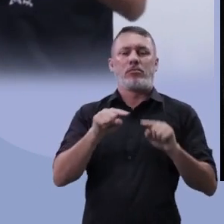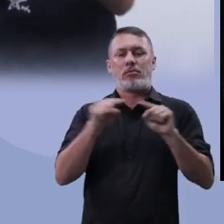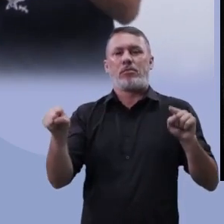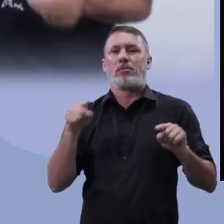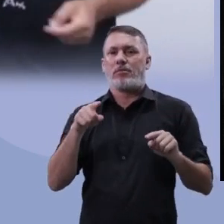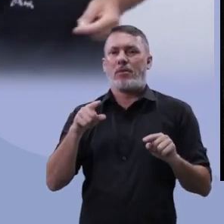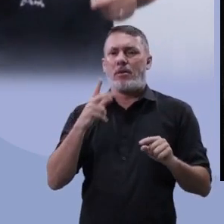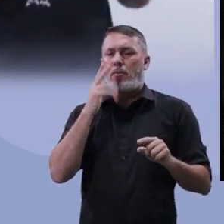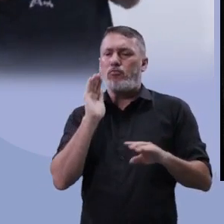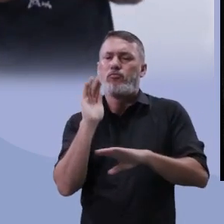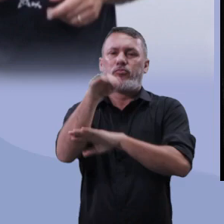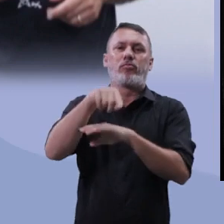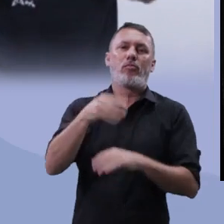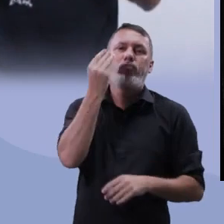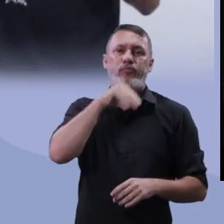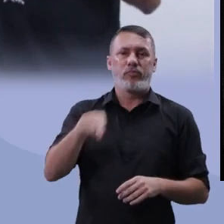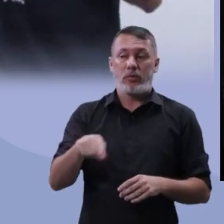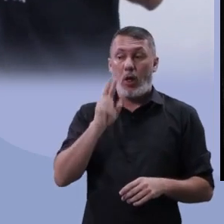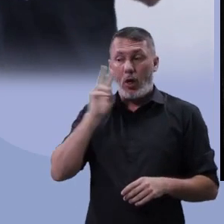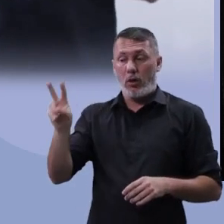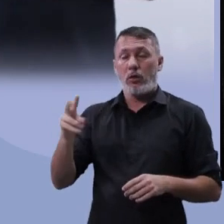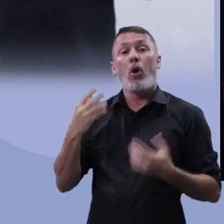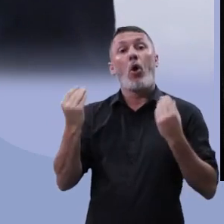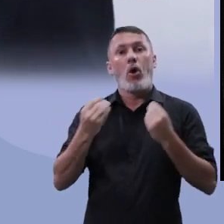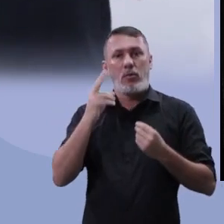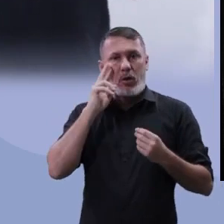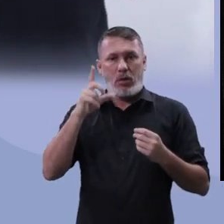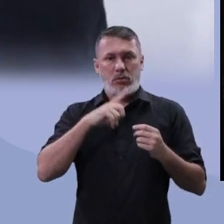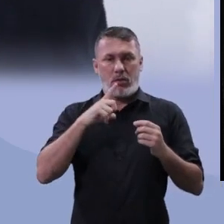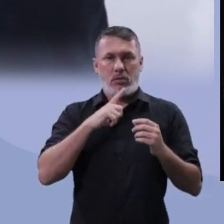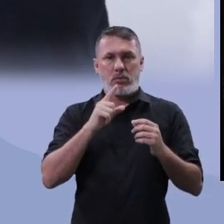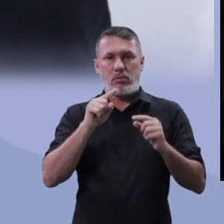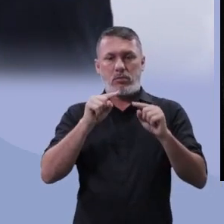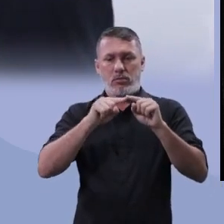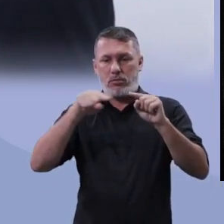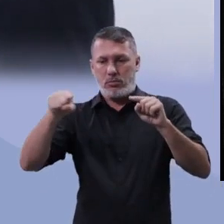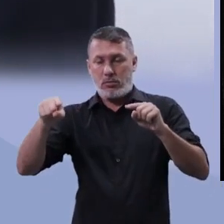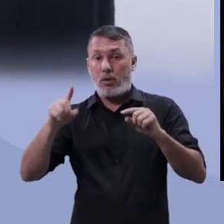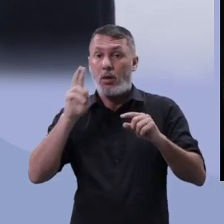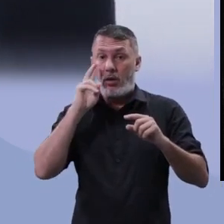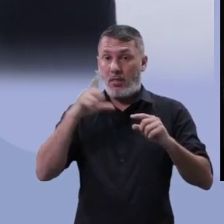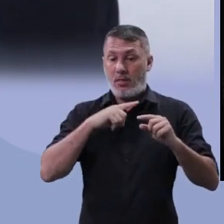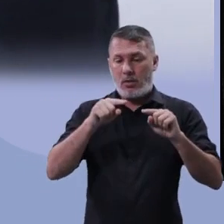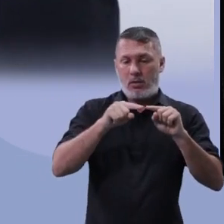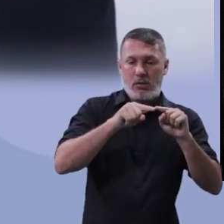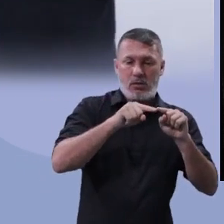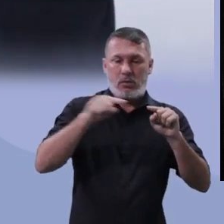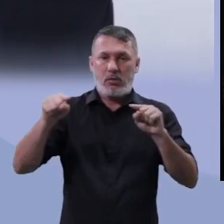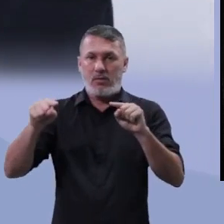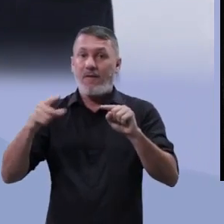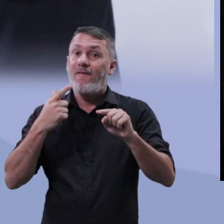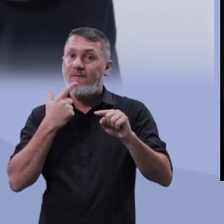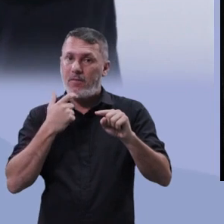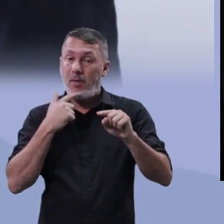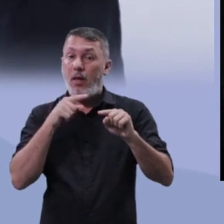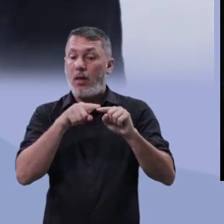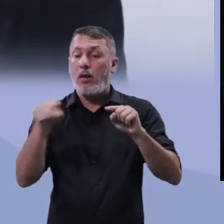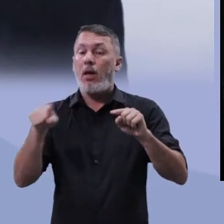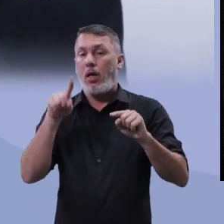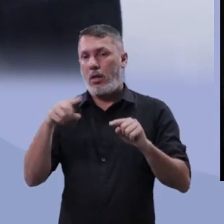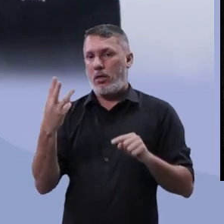questão. Hackeamos a questão por aí. Olha aí. Ó. Eu fiz uma linha, um corte, fiz um hack ali